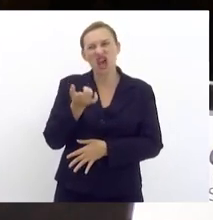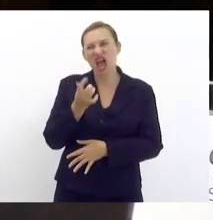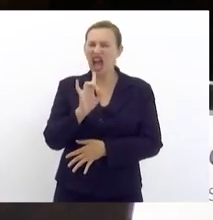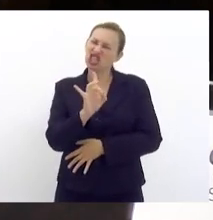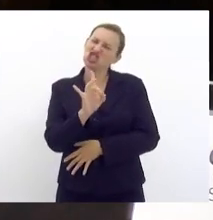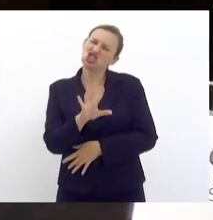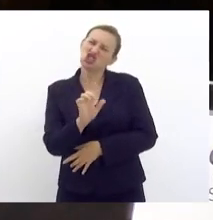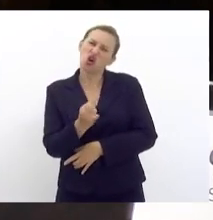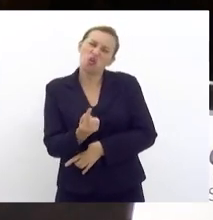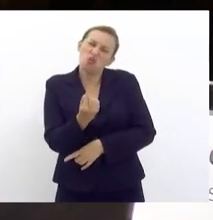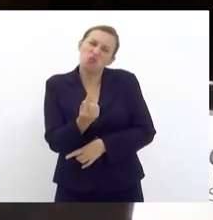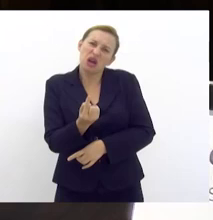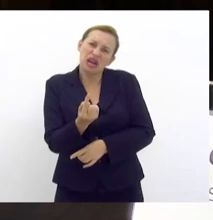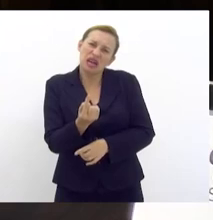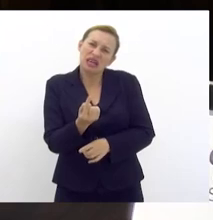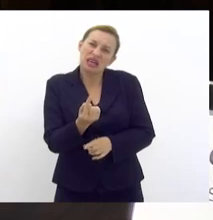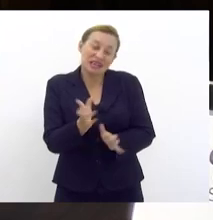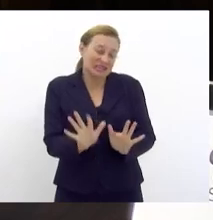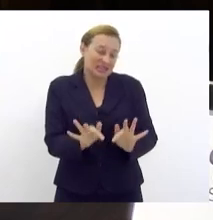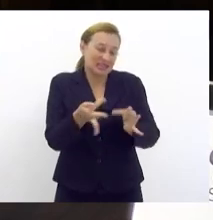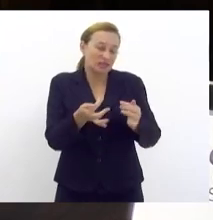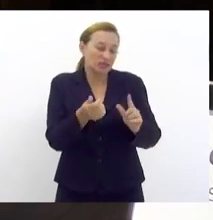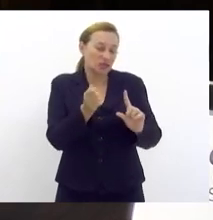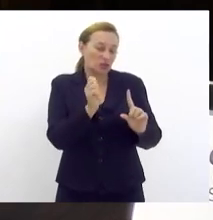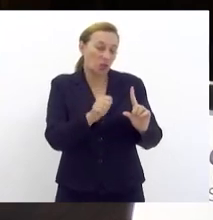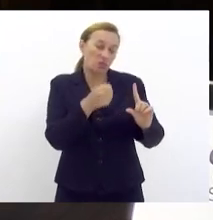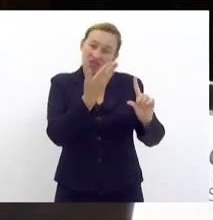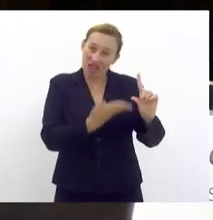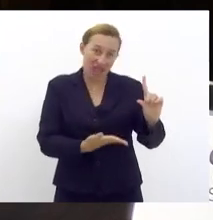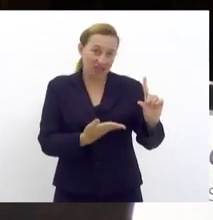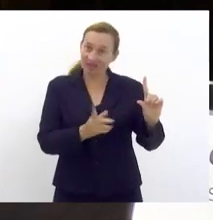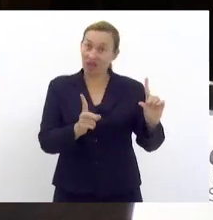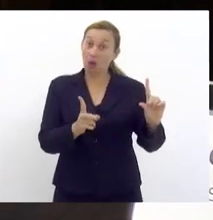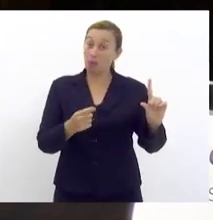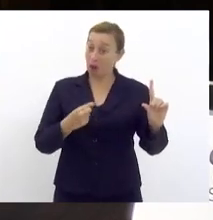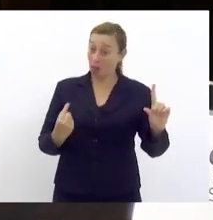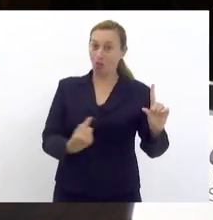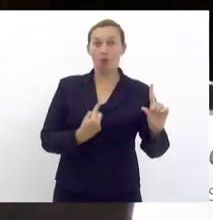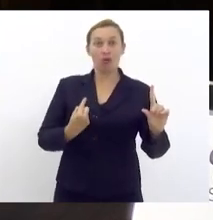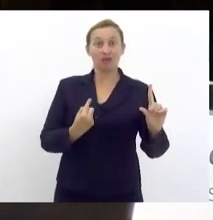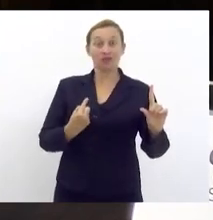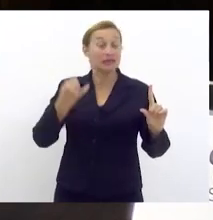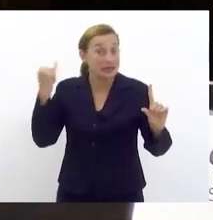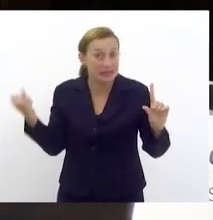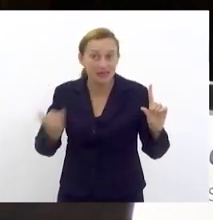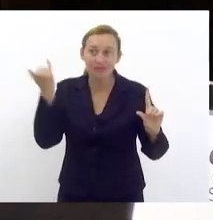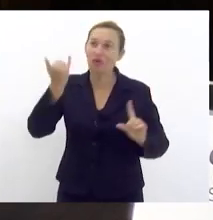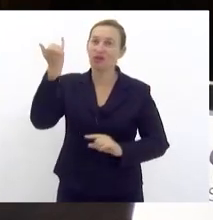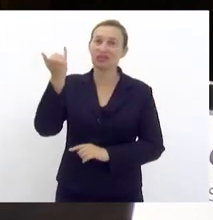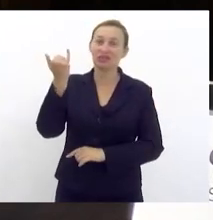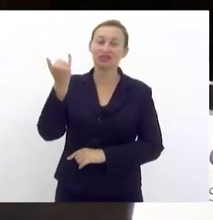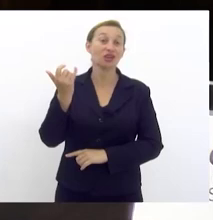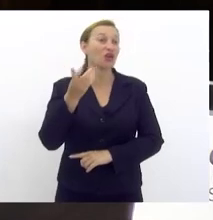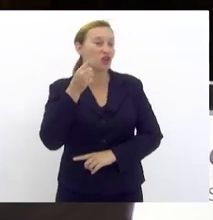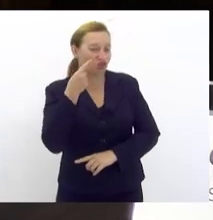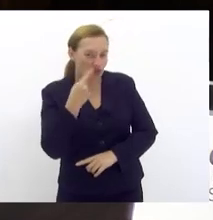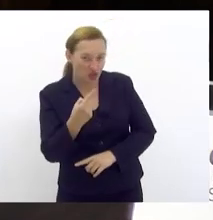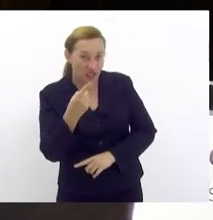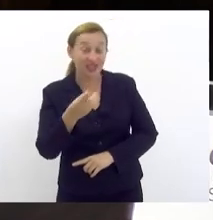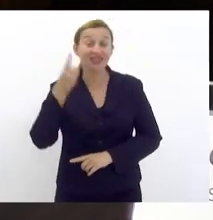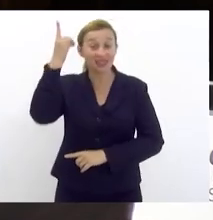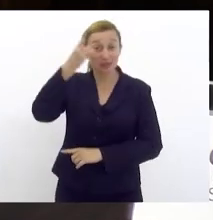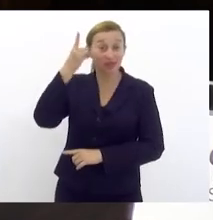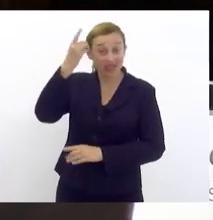uma homenagem. Não, isso para a gente é fundamental. Eu estou vendo aqui o deputado Samuel Malafaia, quem muito nos